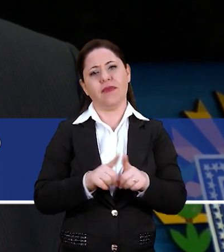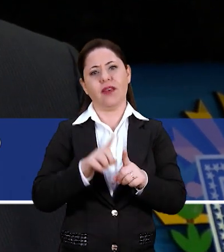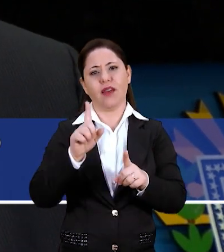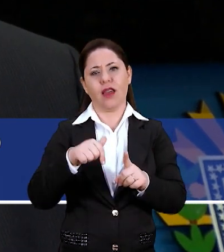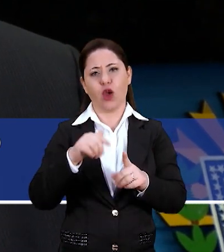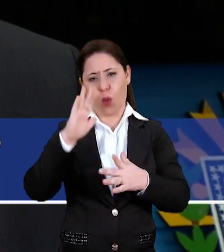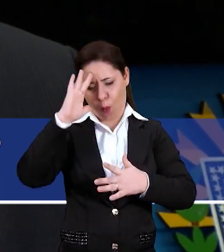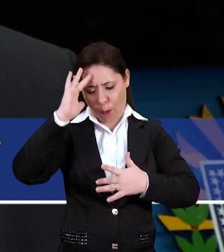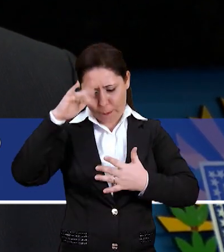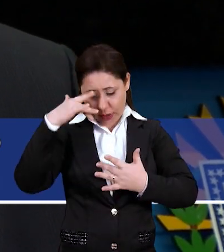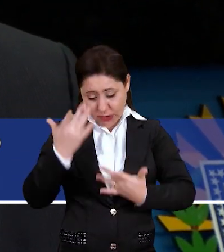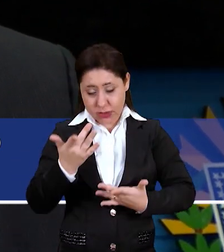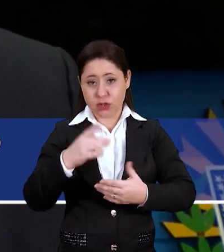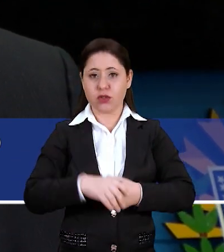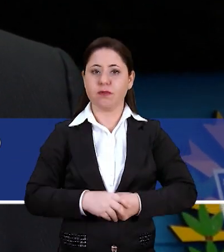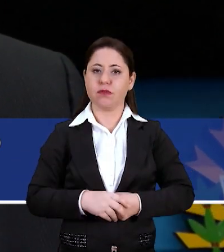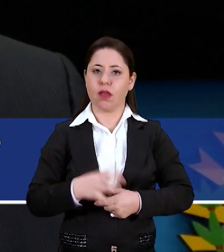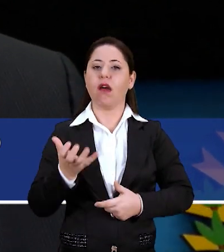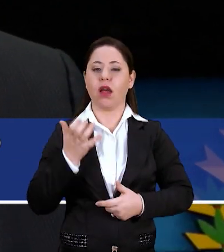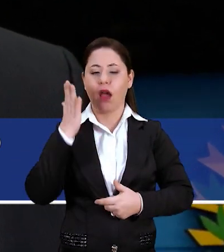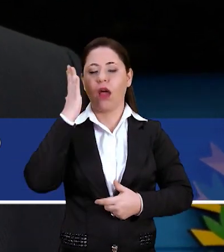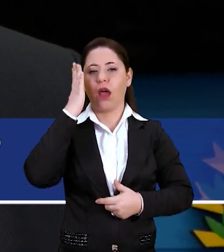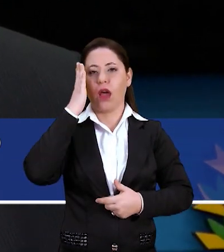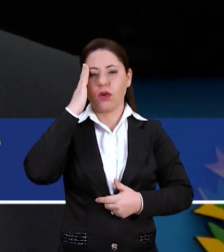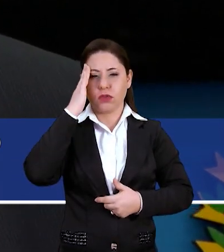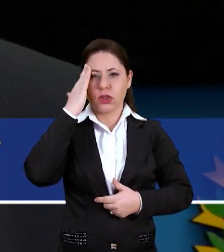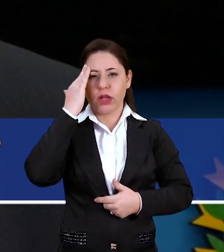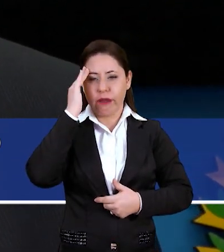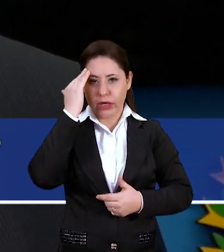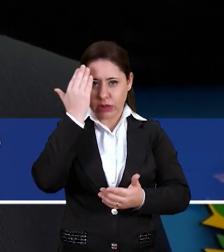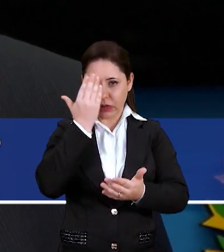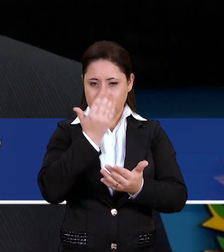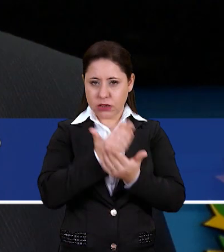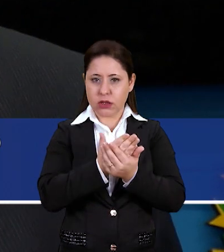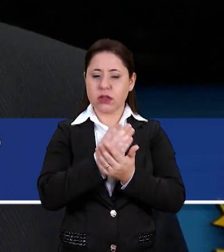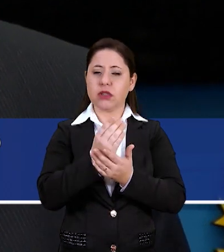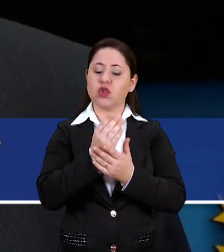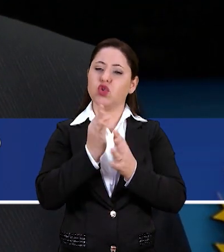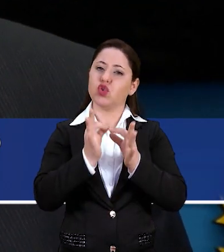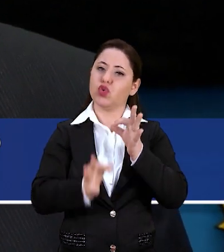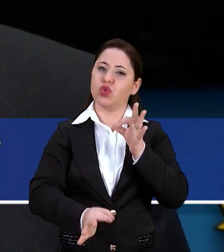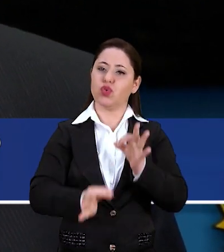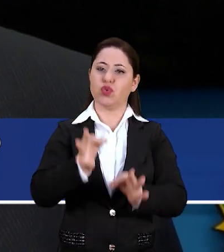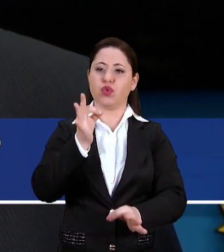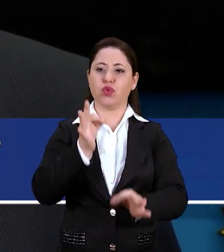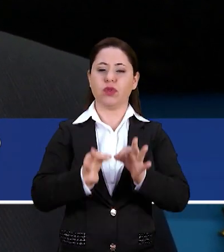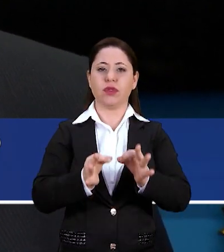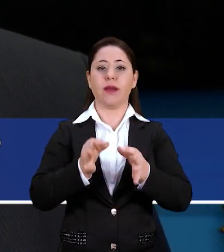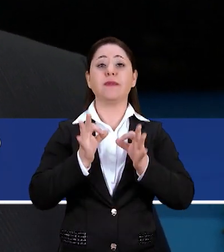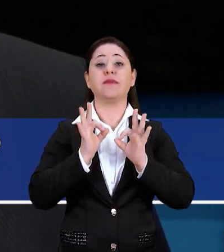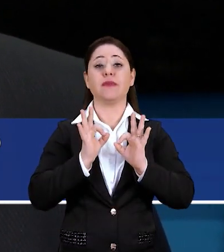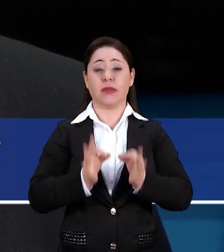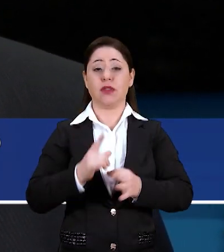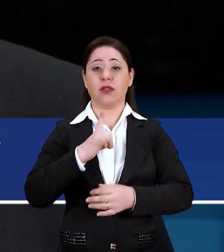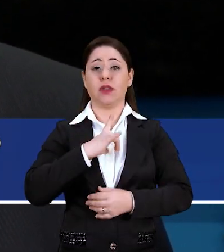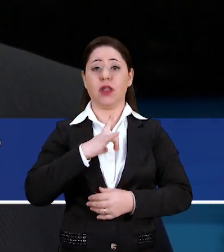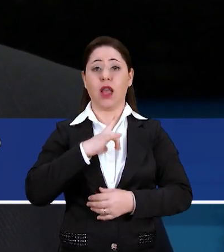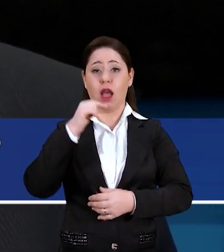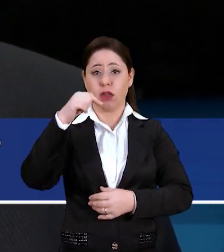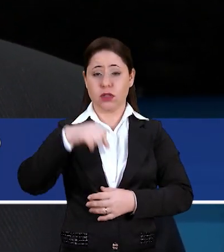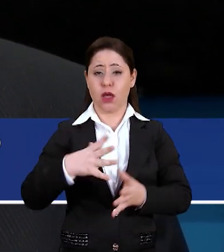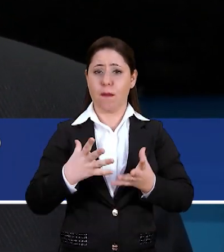e essa homenagem, eu quero crer que ela seja bastante justa e tenho certeza que aqui